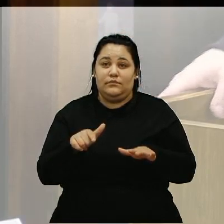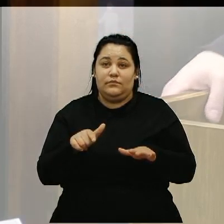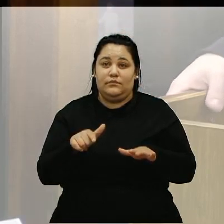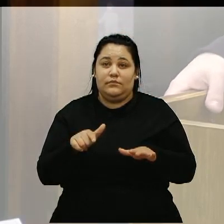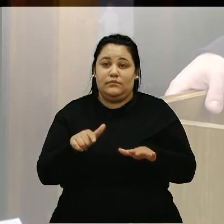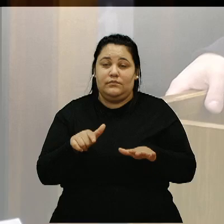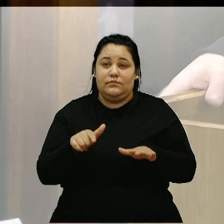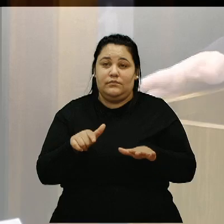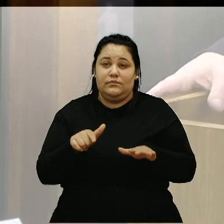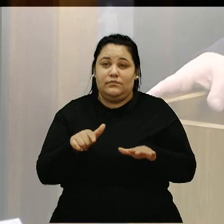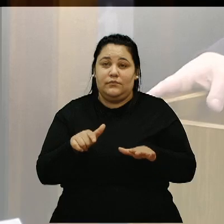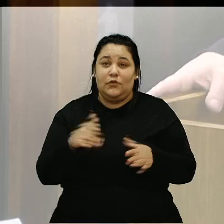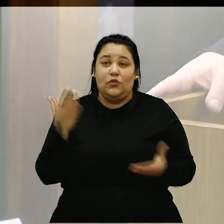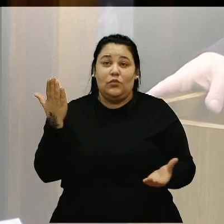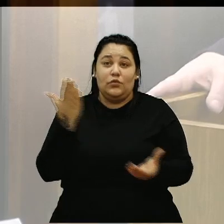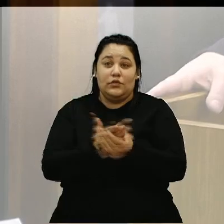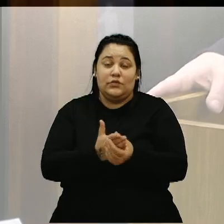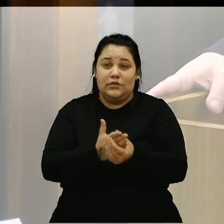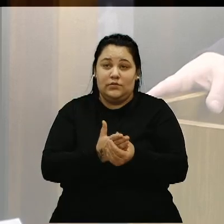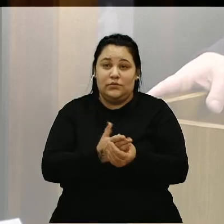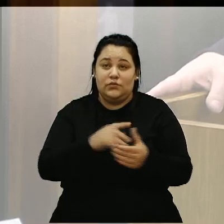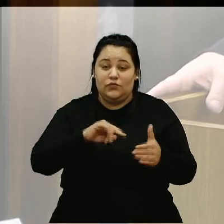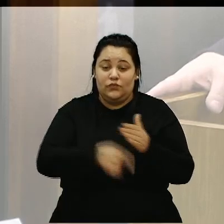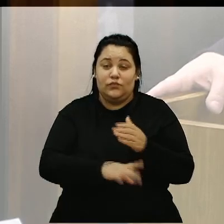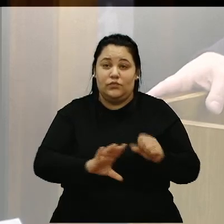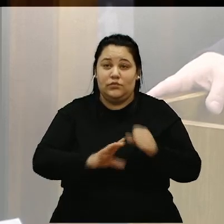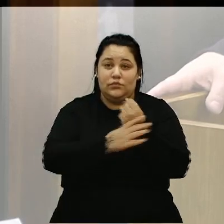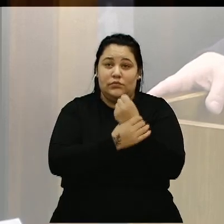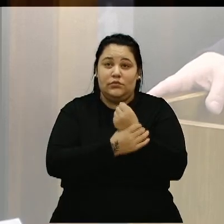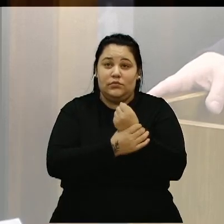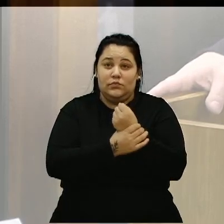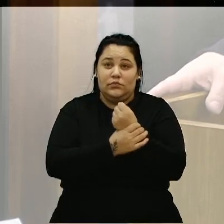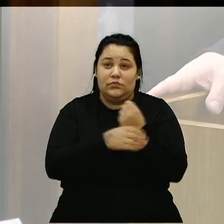Municipal de Segurança Pública e que não vão fazer.